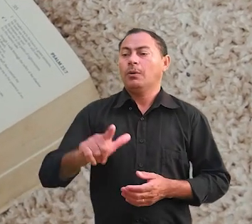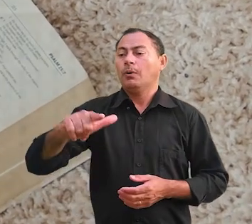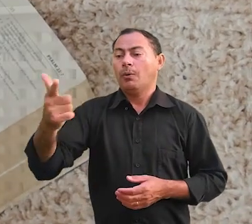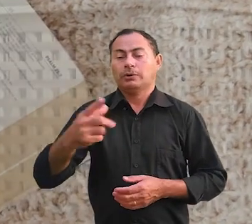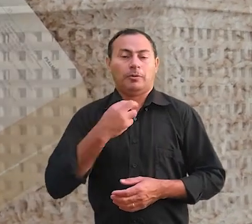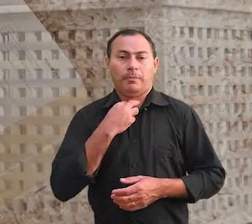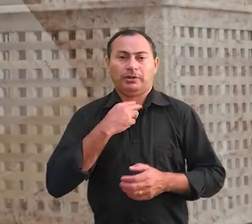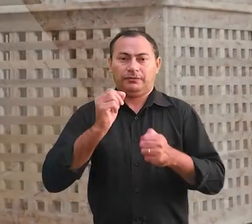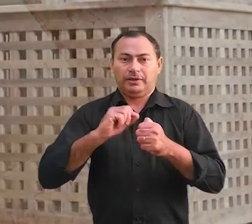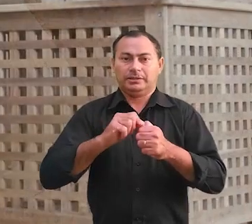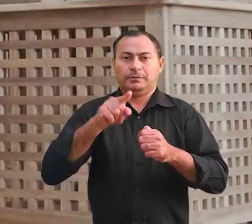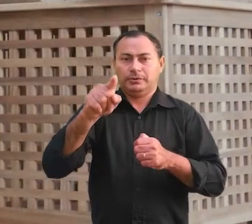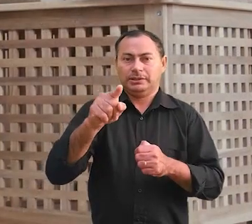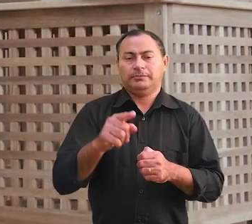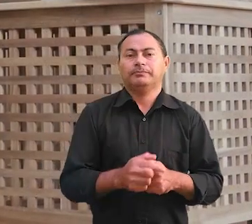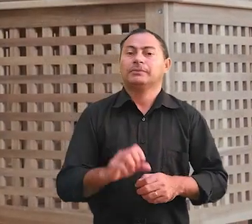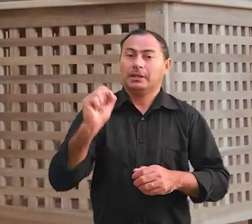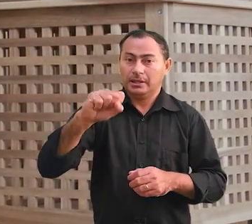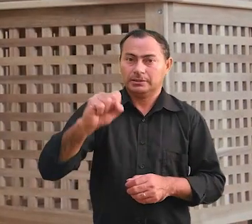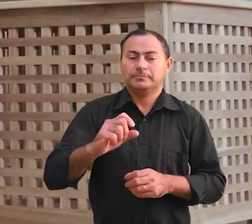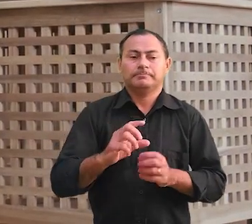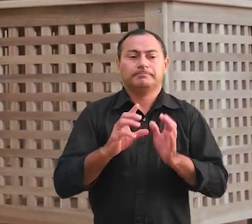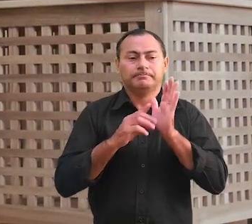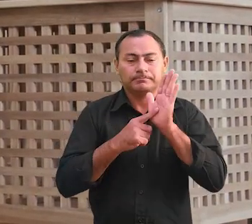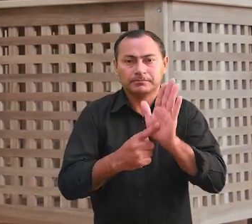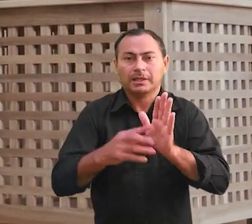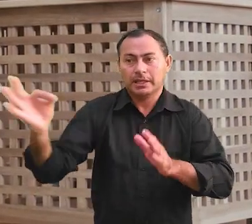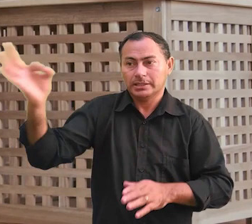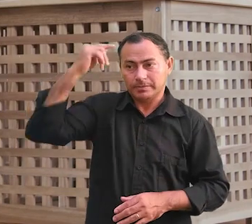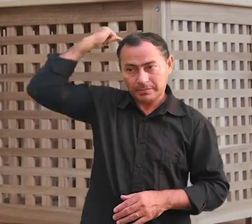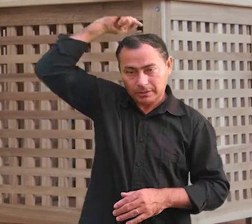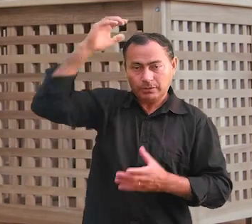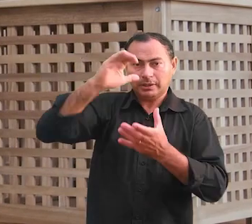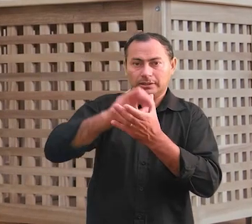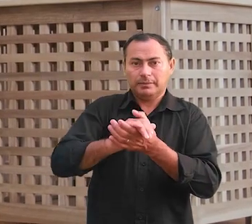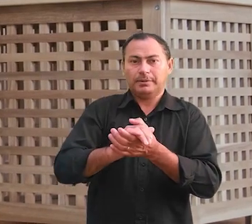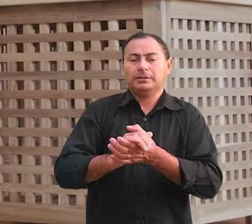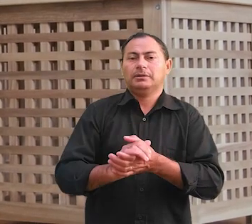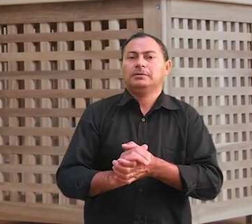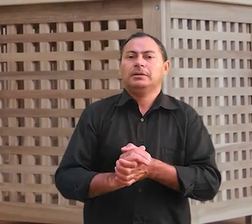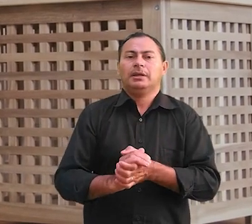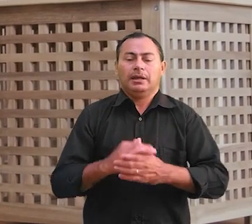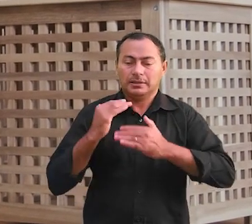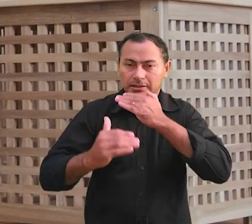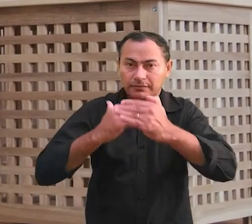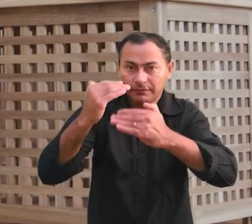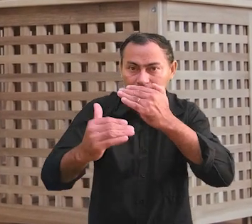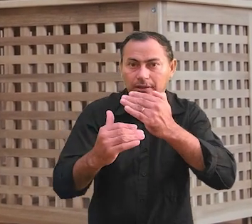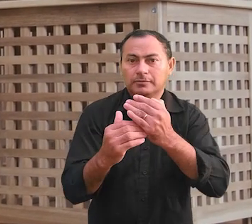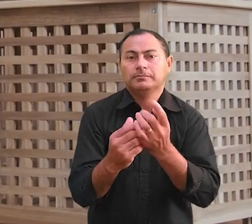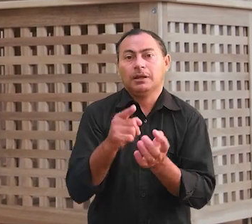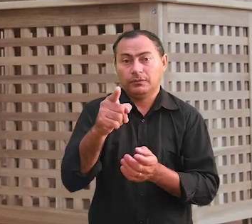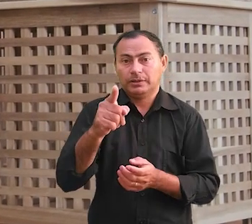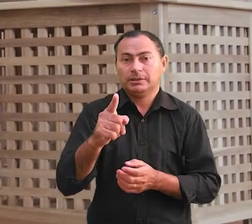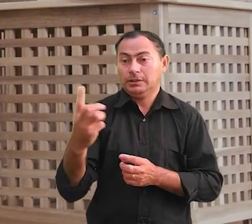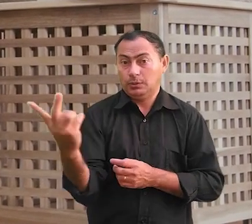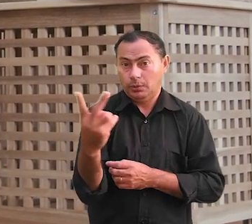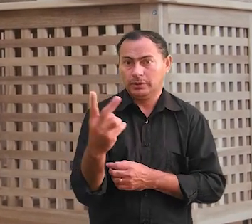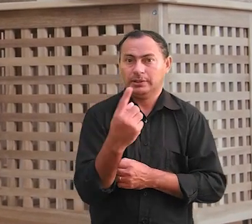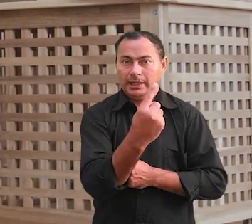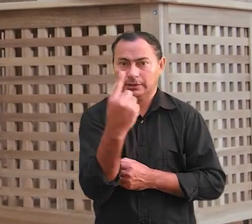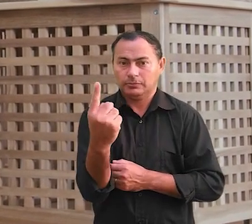o outro não posso fazer isso por você é assim que a dimensão espiritual do seu casamento se era desenvolvida